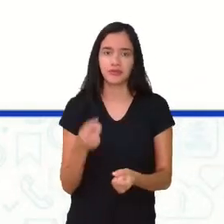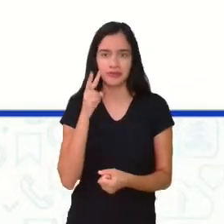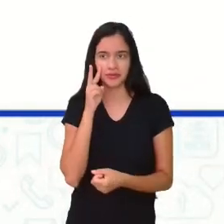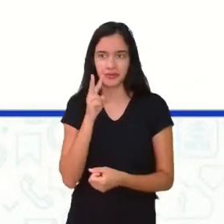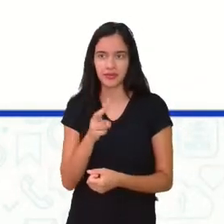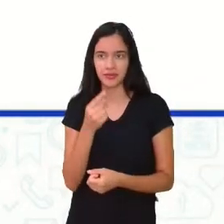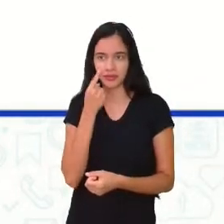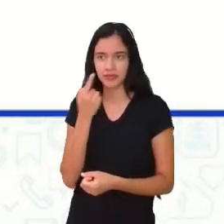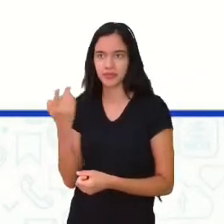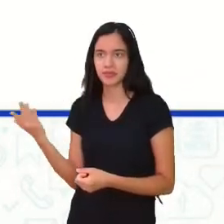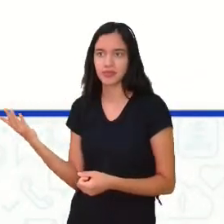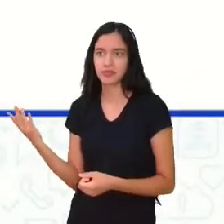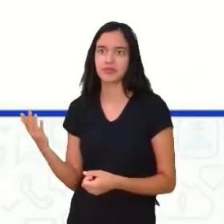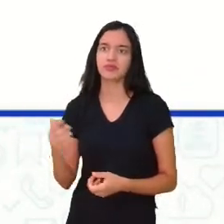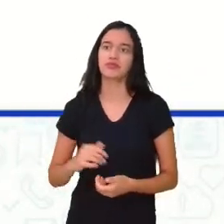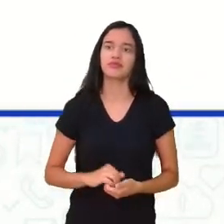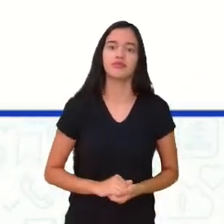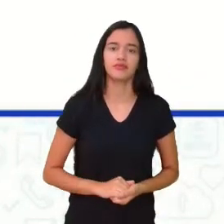uma peça medieval.